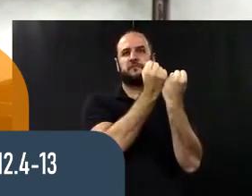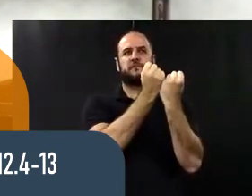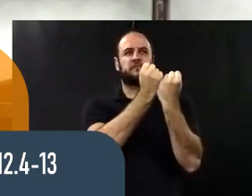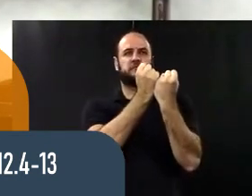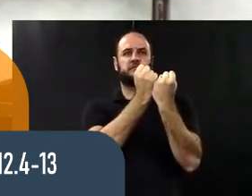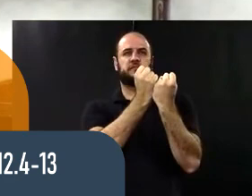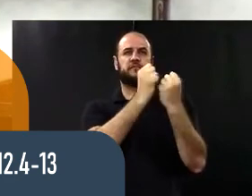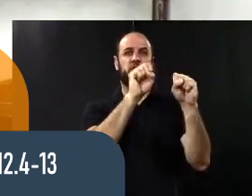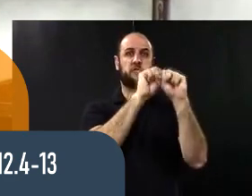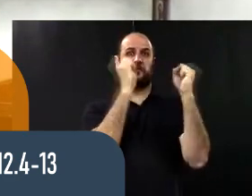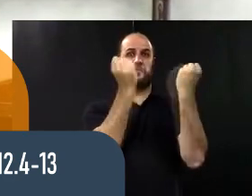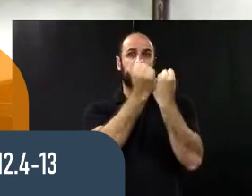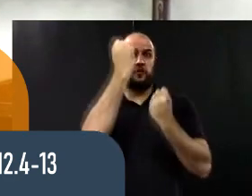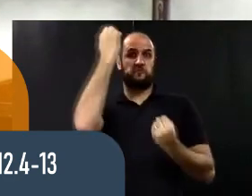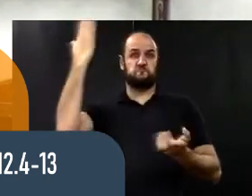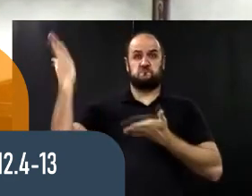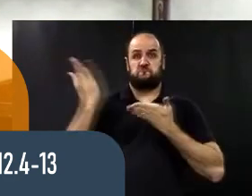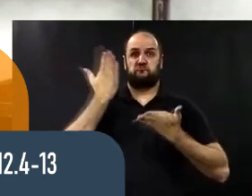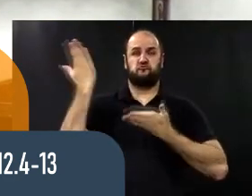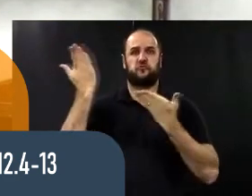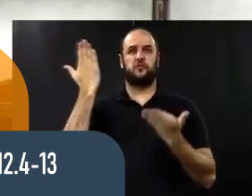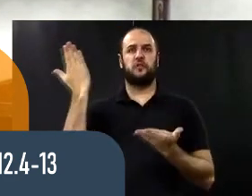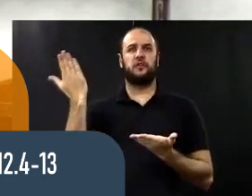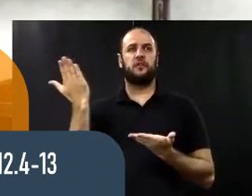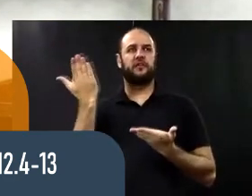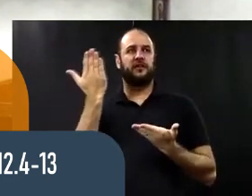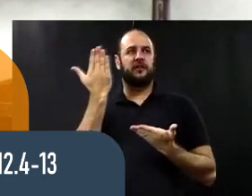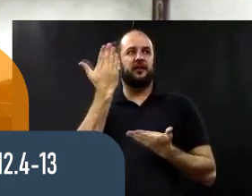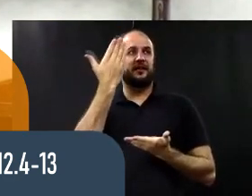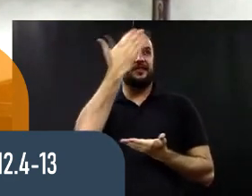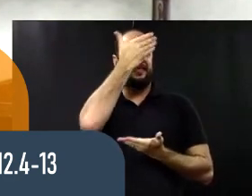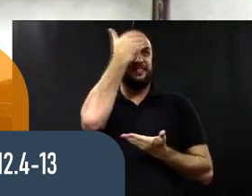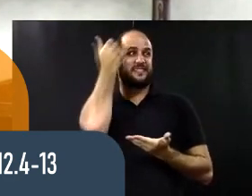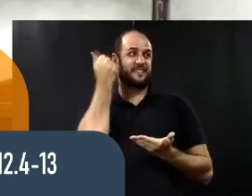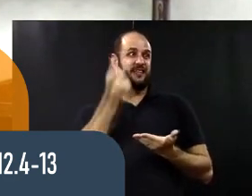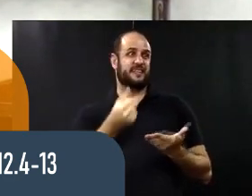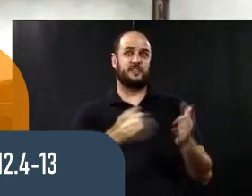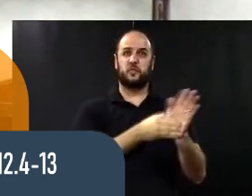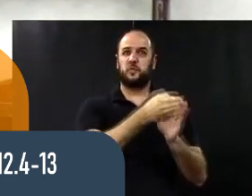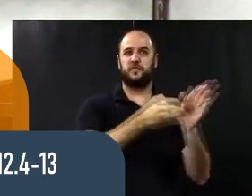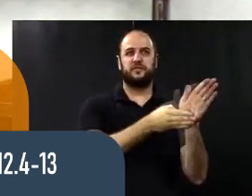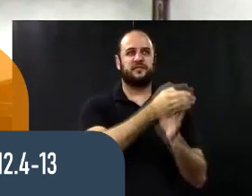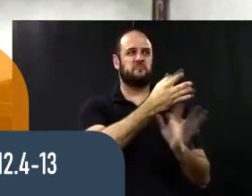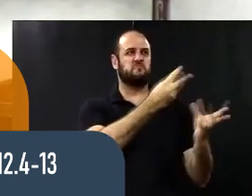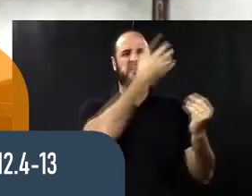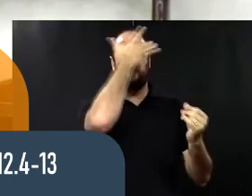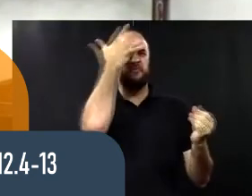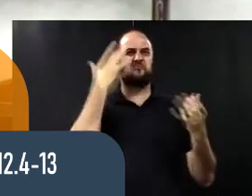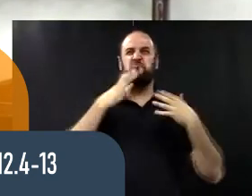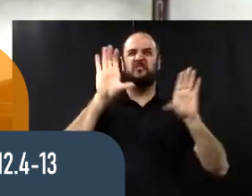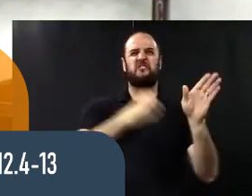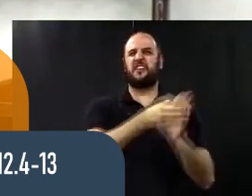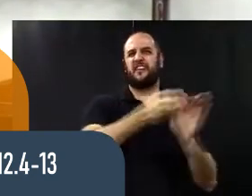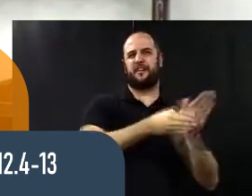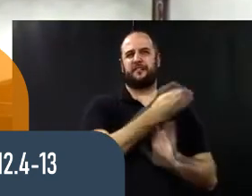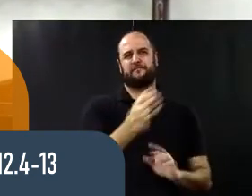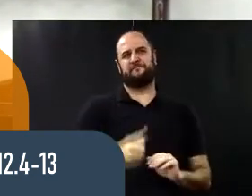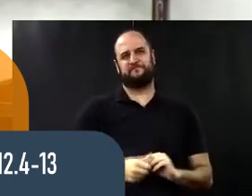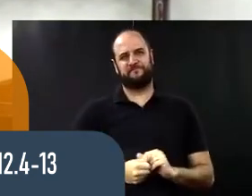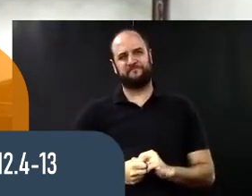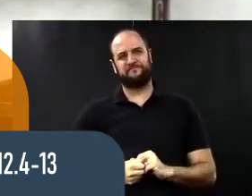essa sociedade tem tirado o conceito de pecado da mente de muitas pessoas. E isso